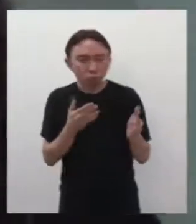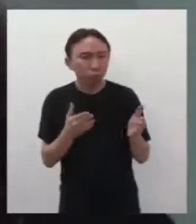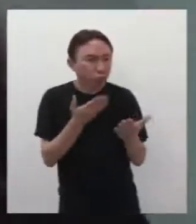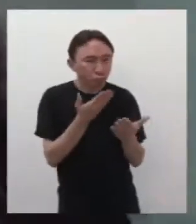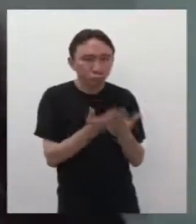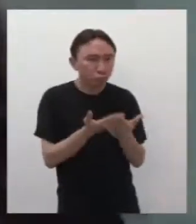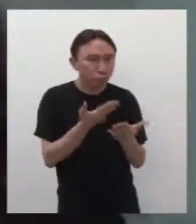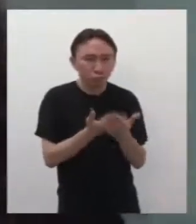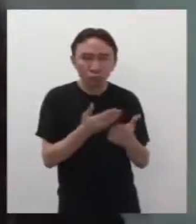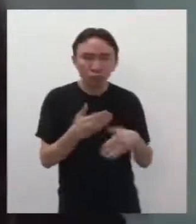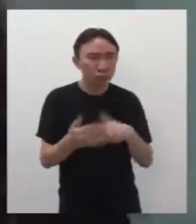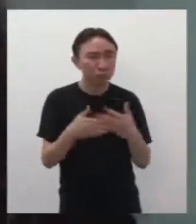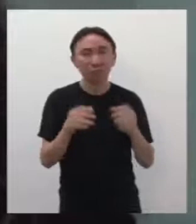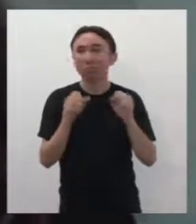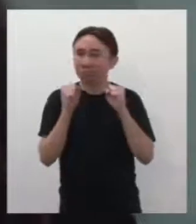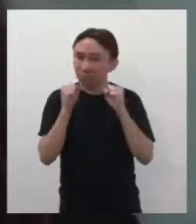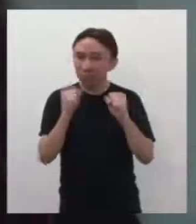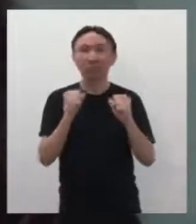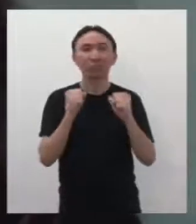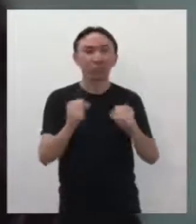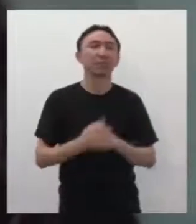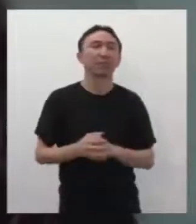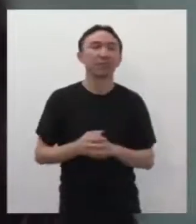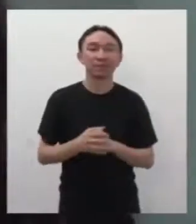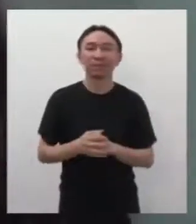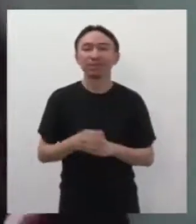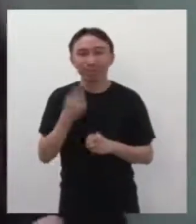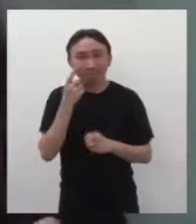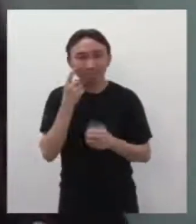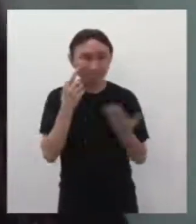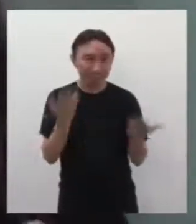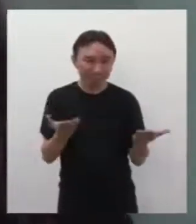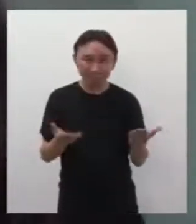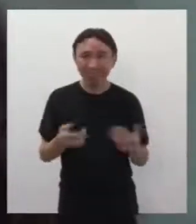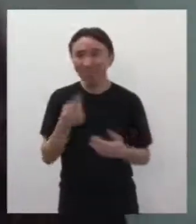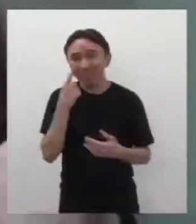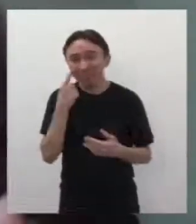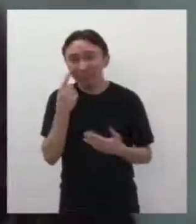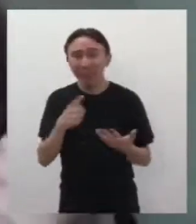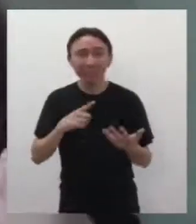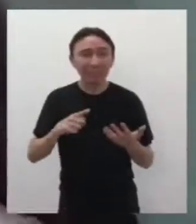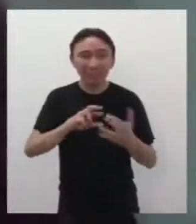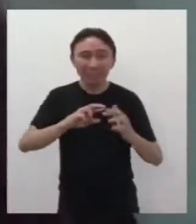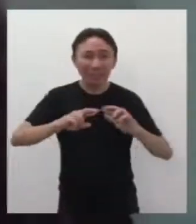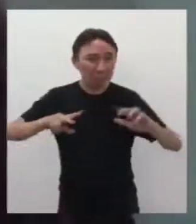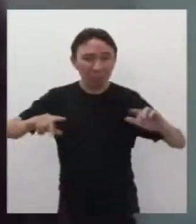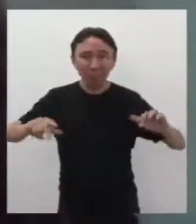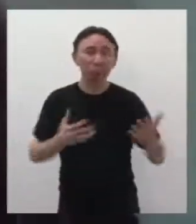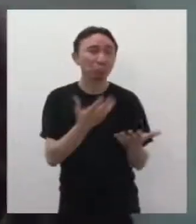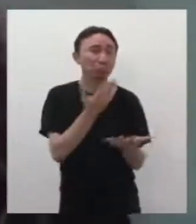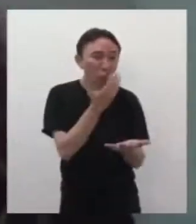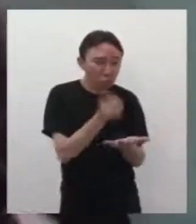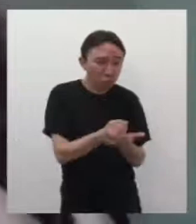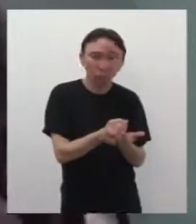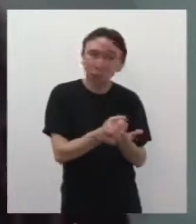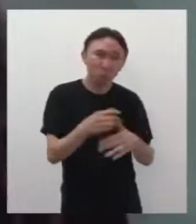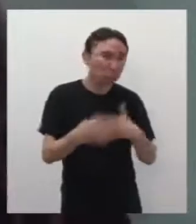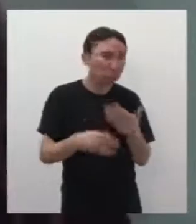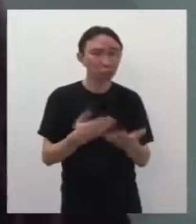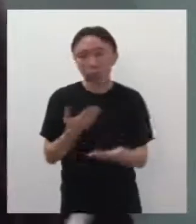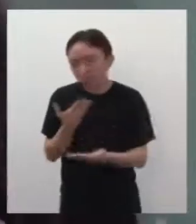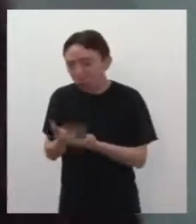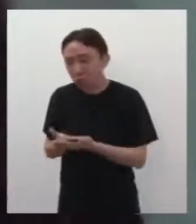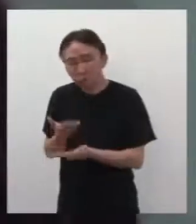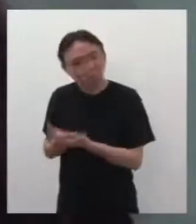estudei com Descomplica indo para o trabalho. Eu ia para o trabalho todo dia, eu ia de metrô, eu baixava as aulas em casa, ia no metrô estudando